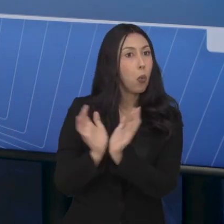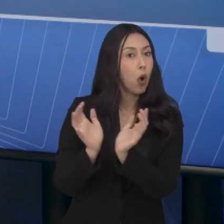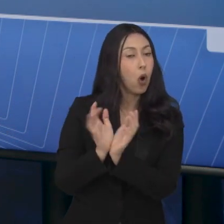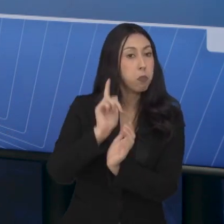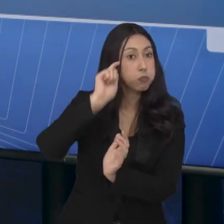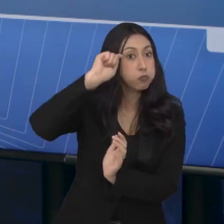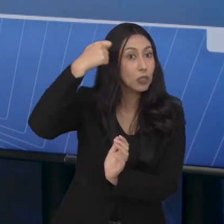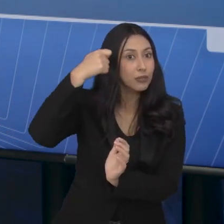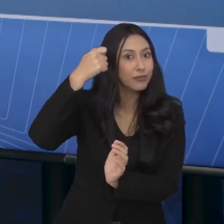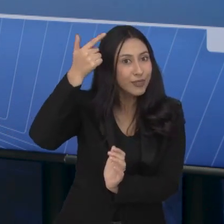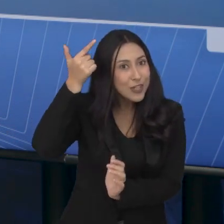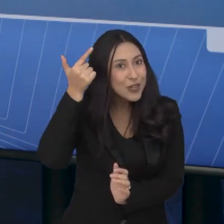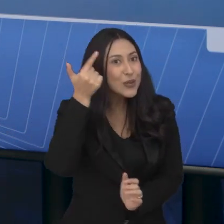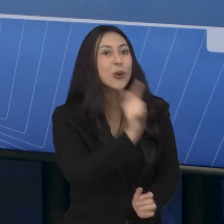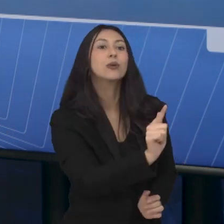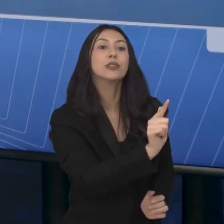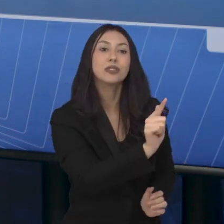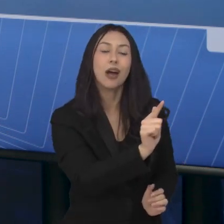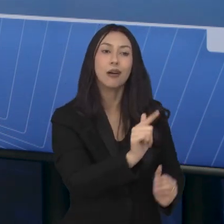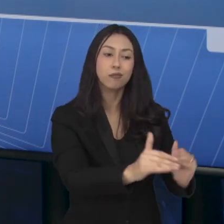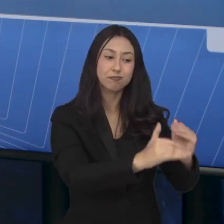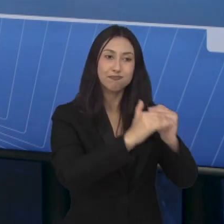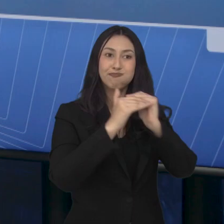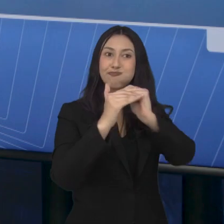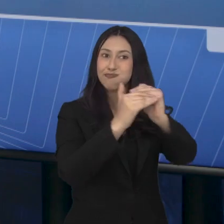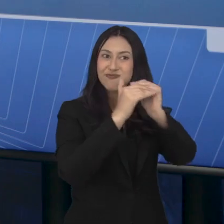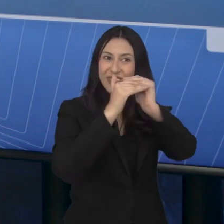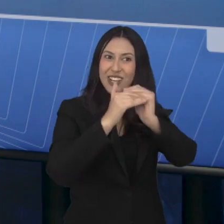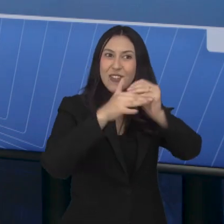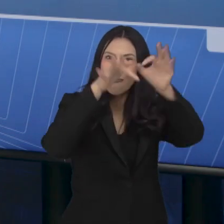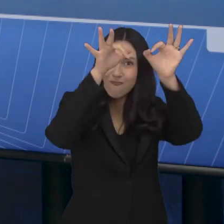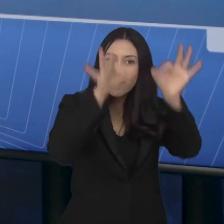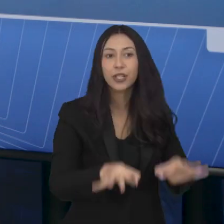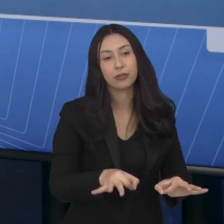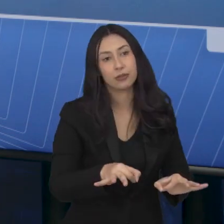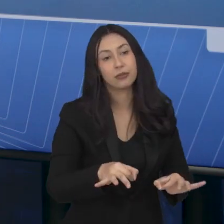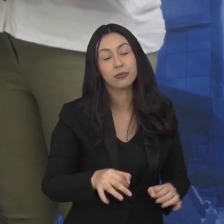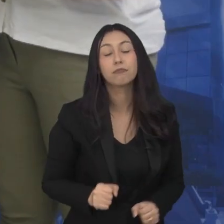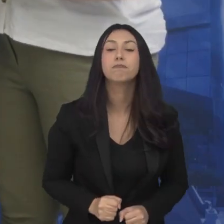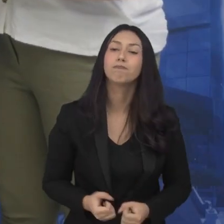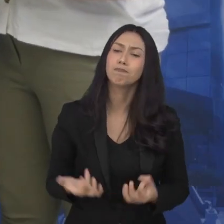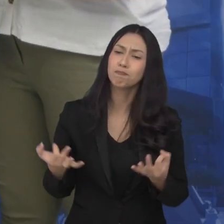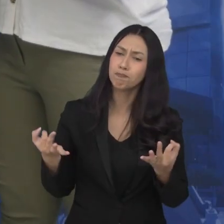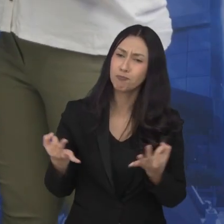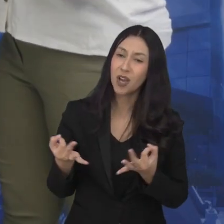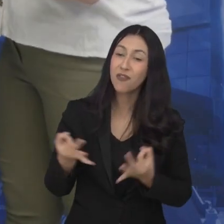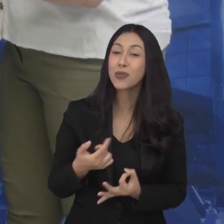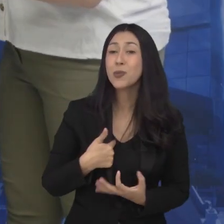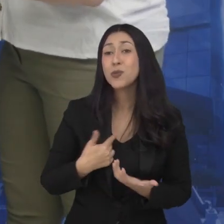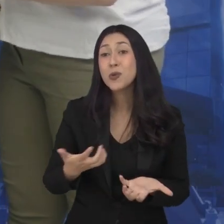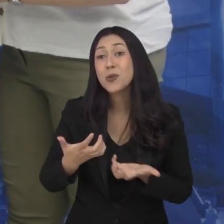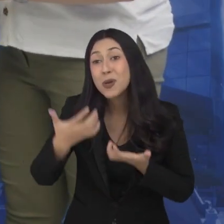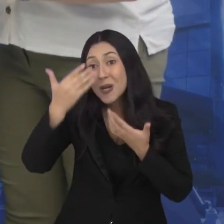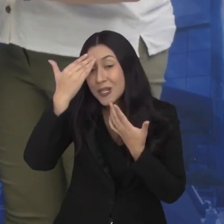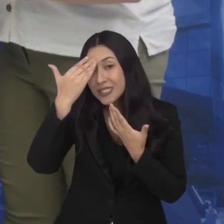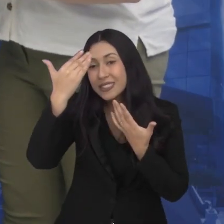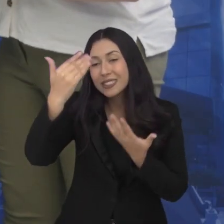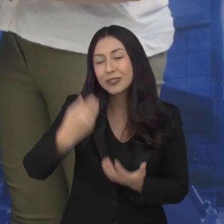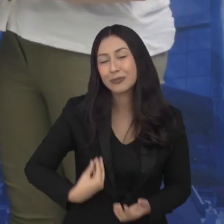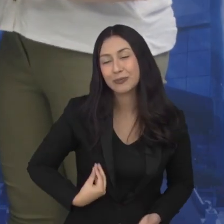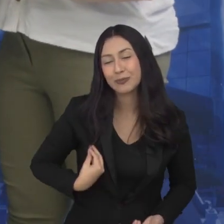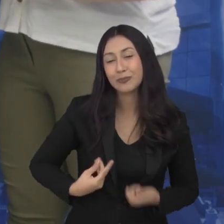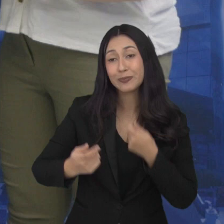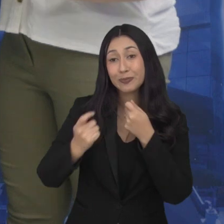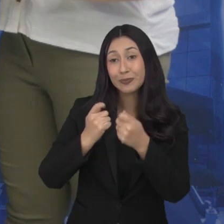e, enfim, conquistar a abolição inacabada que a gente fala, né? Perfeito, Maria Fernanda. Queria te agradecer pela presença,